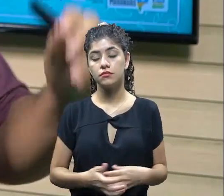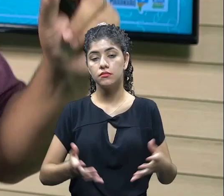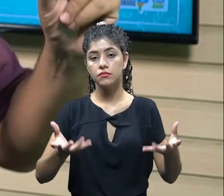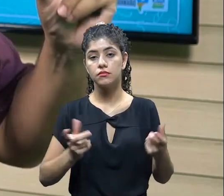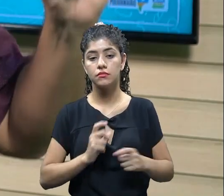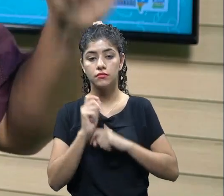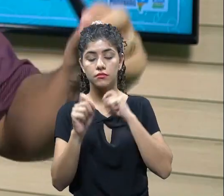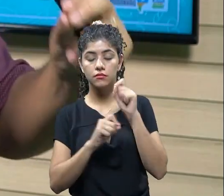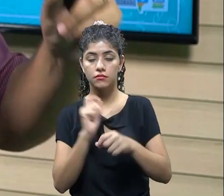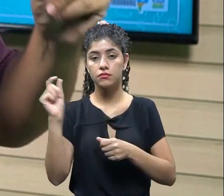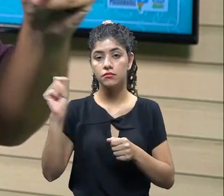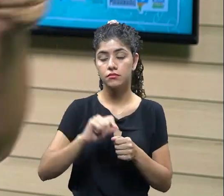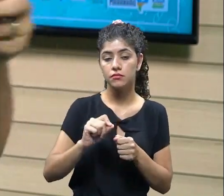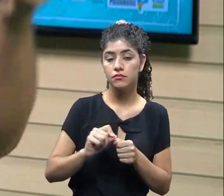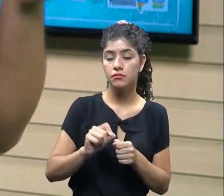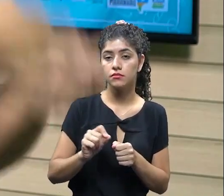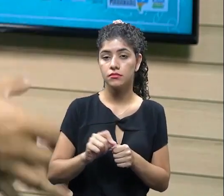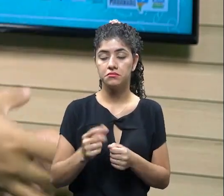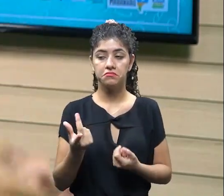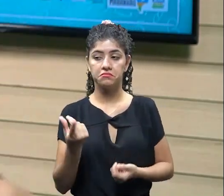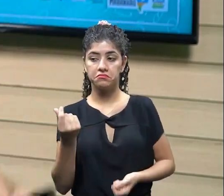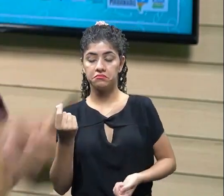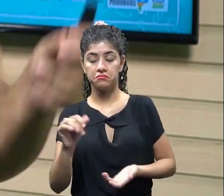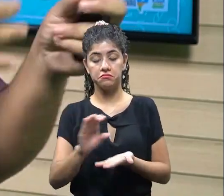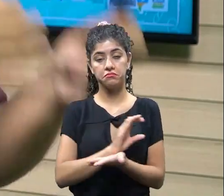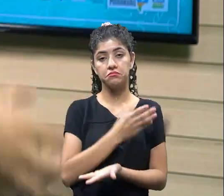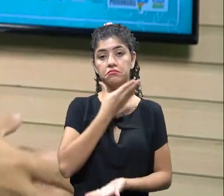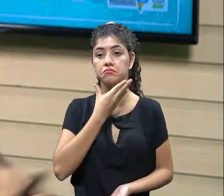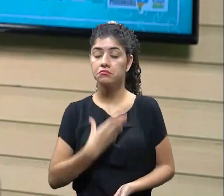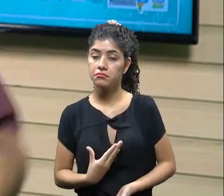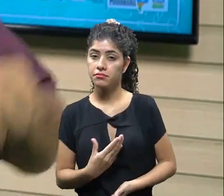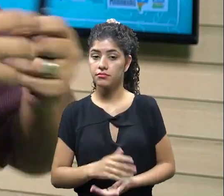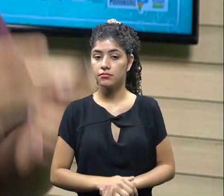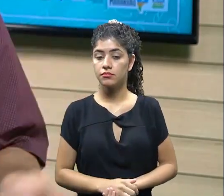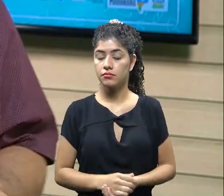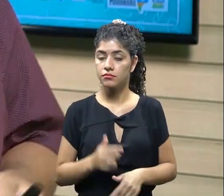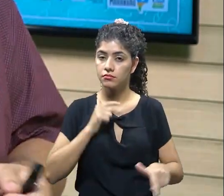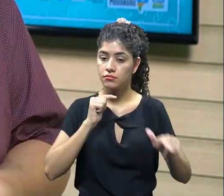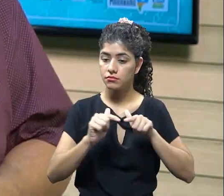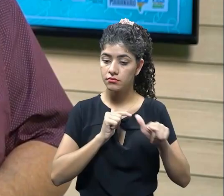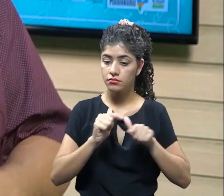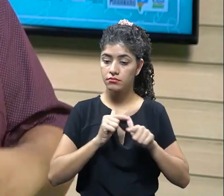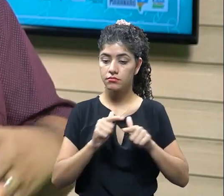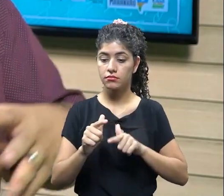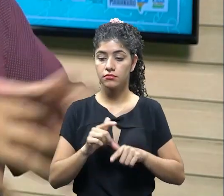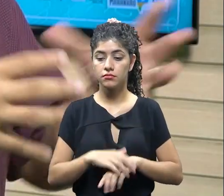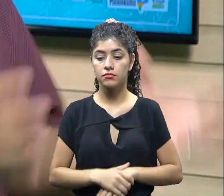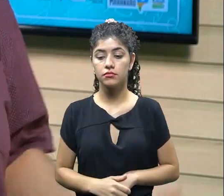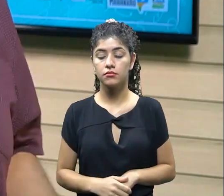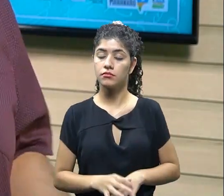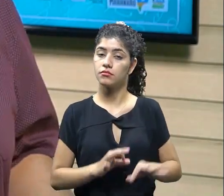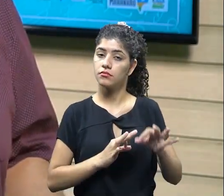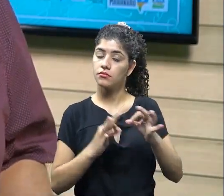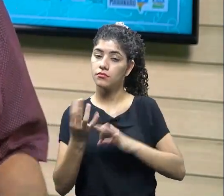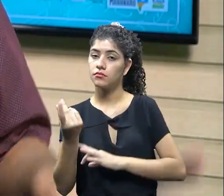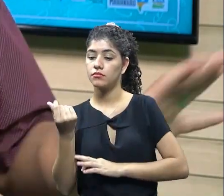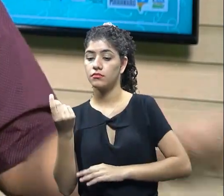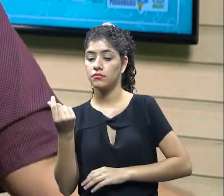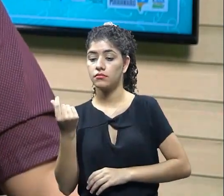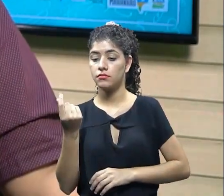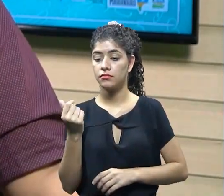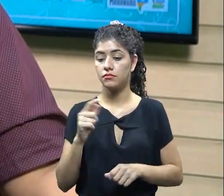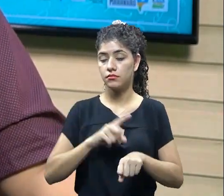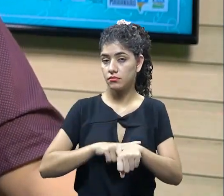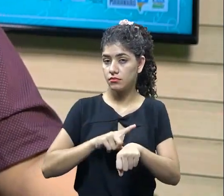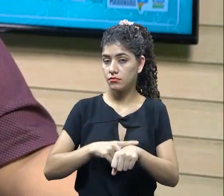quero ganhar tanto, né? Para poder pagar tanto, eu fazer uma força-tarefa para fazer uma organização financeira